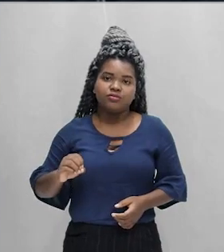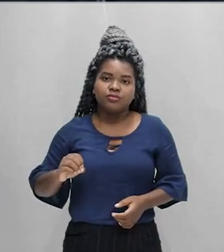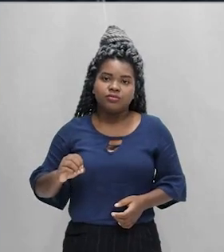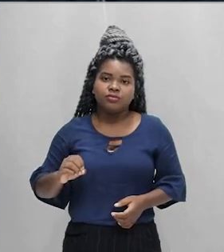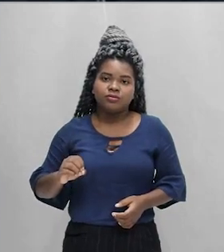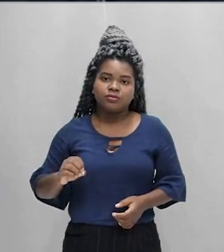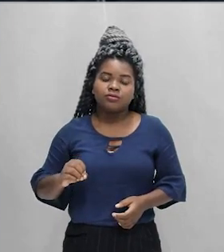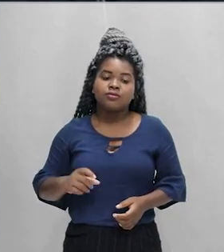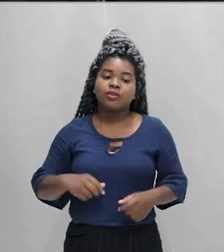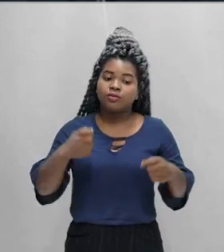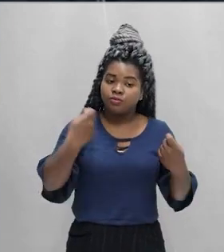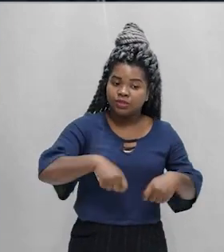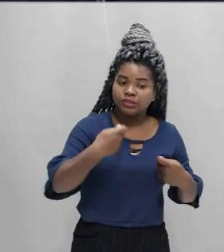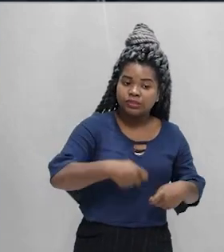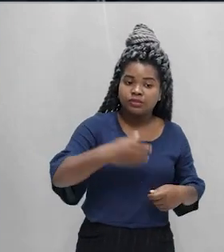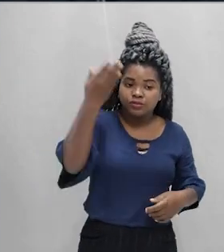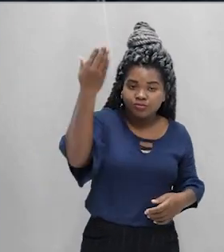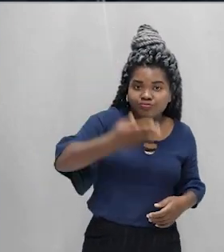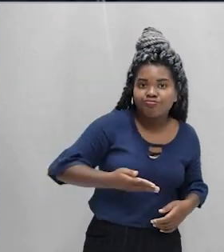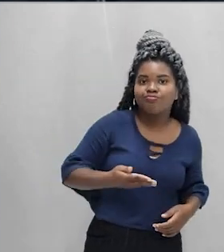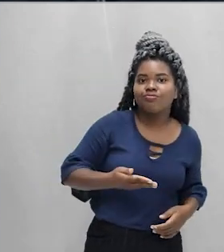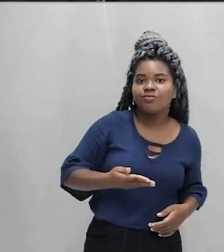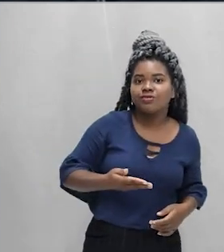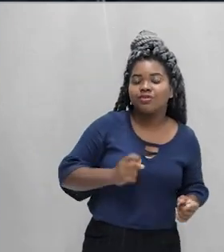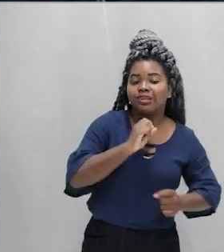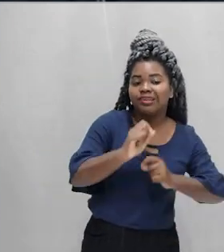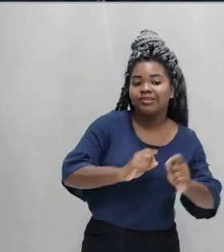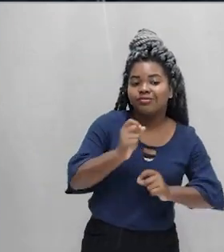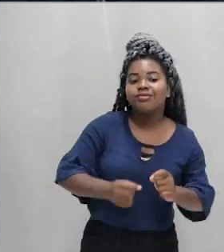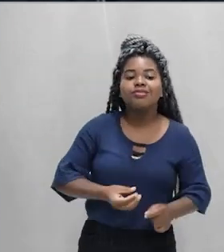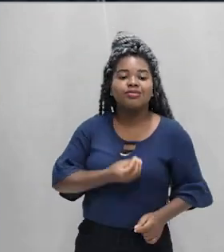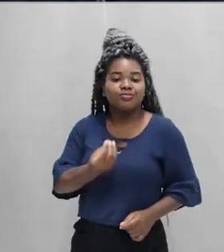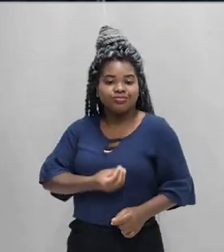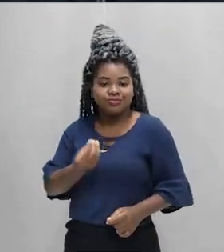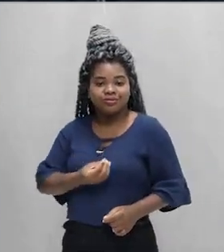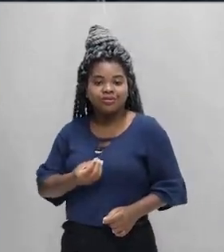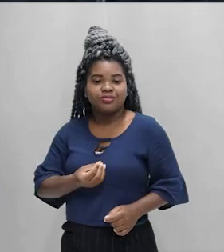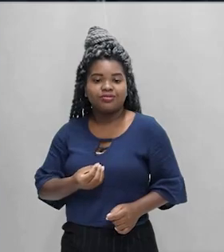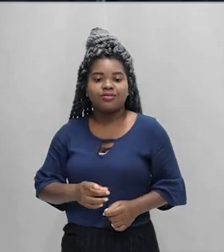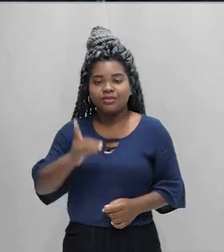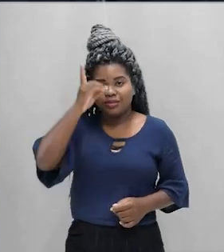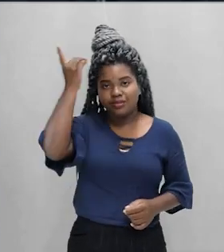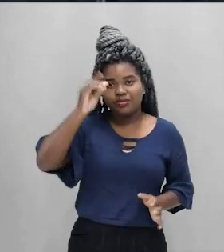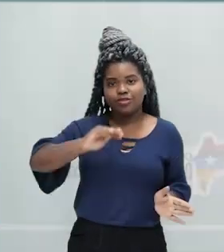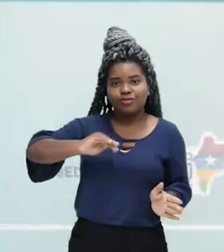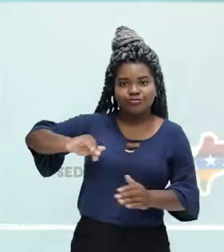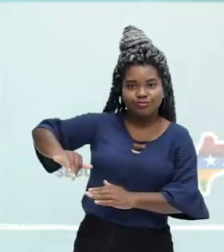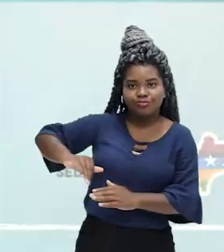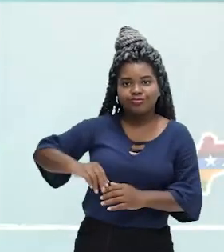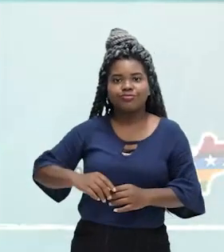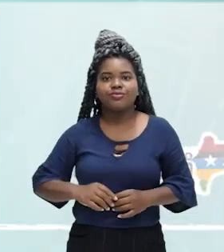aquilo que eu posso provar é aquilo que eu posso viver. Então, chega de ideologia, tá bom?